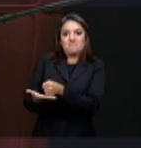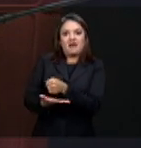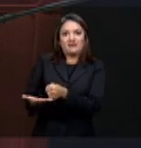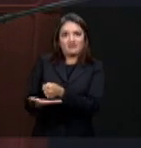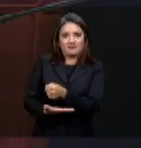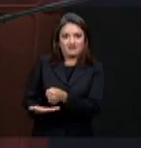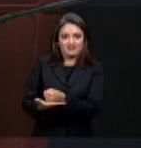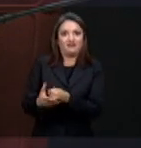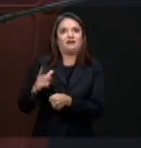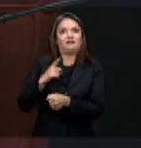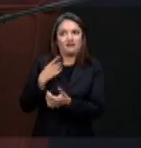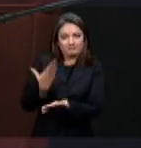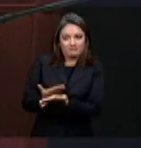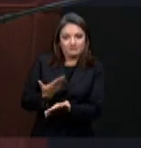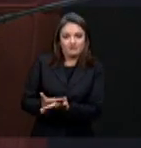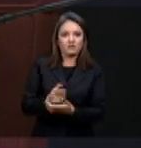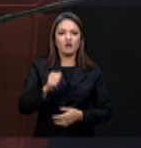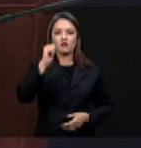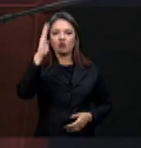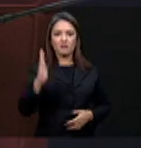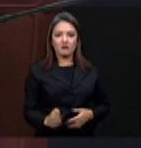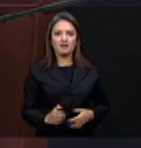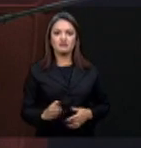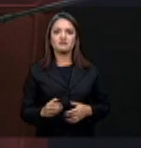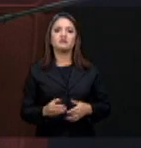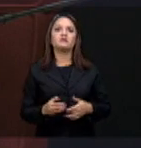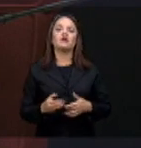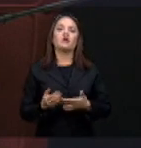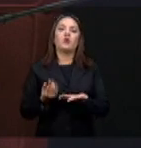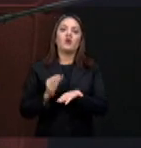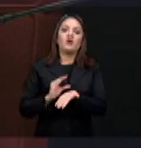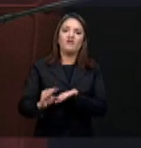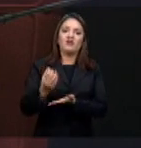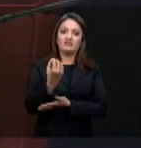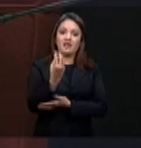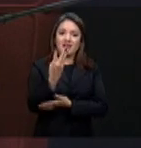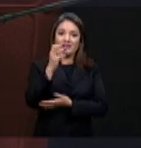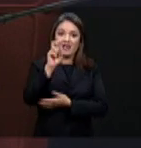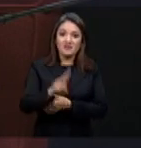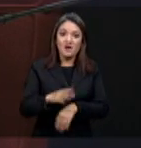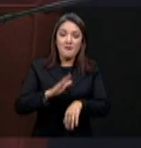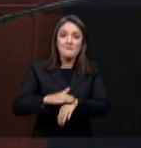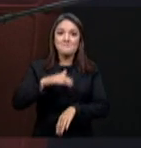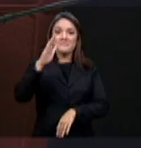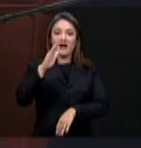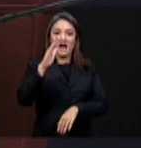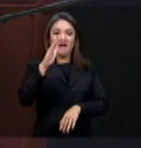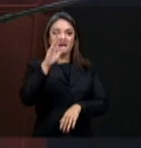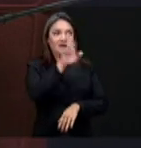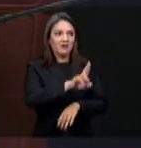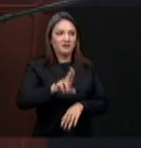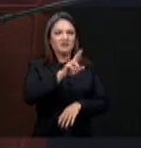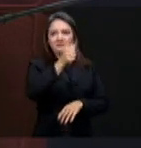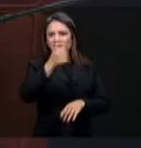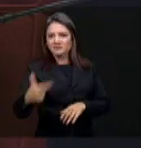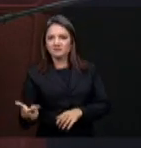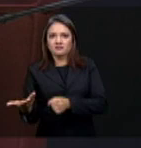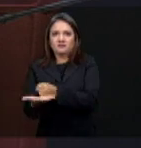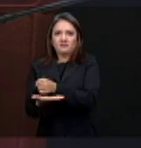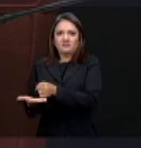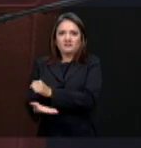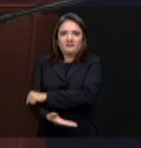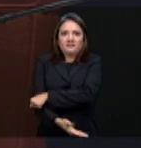fundamental e o Brasil investe três vezes mais em Recursos públicos na educação universitária em educação básica